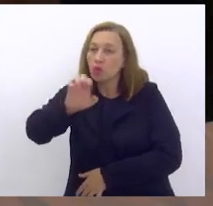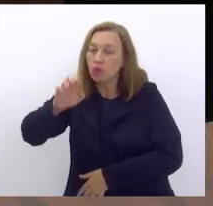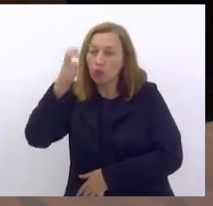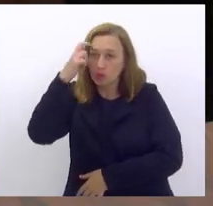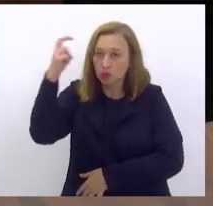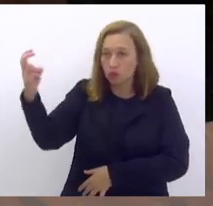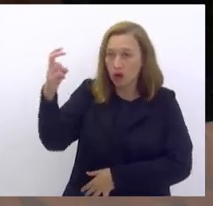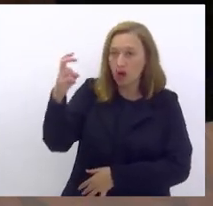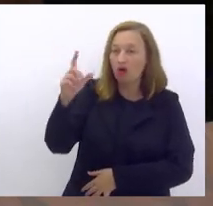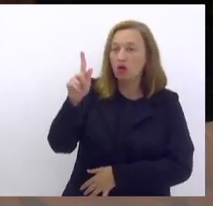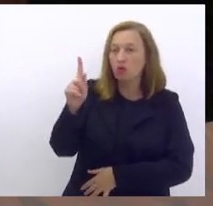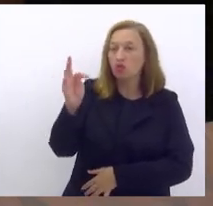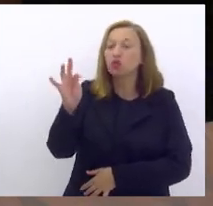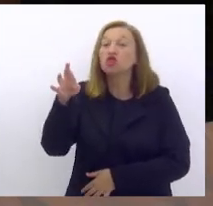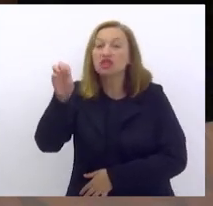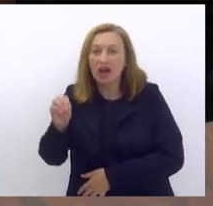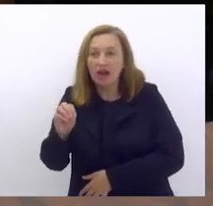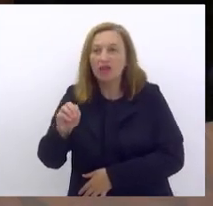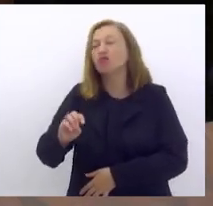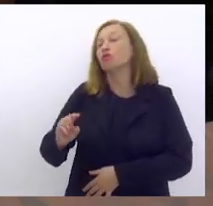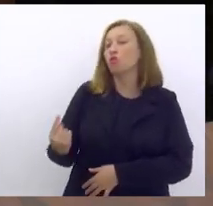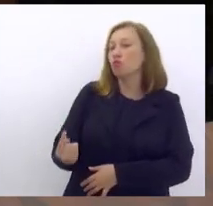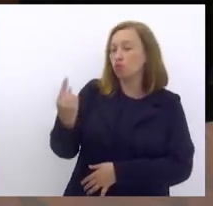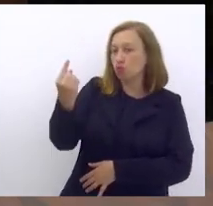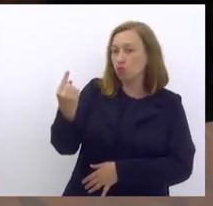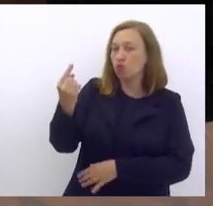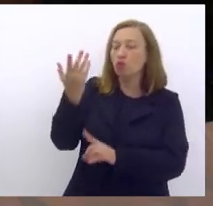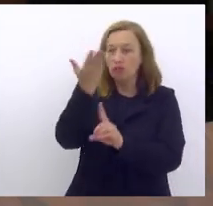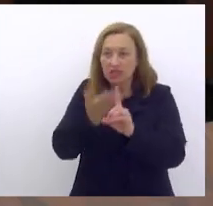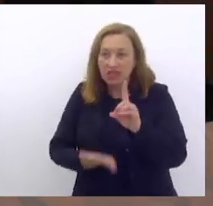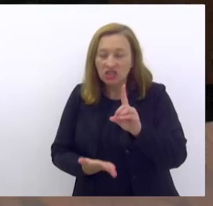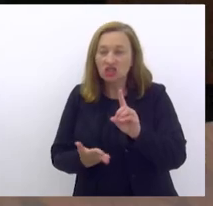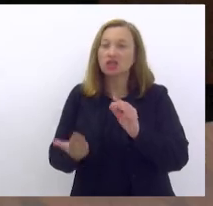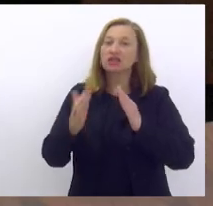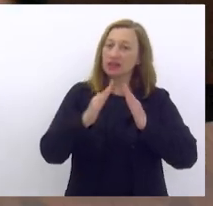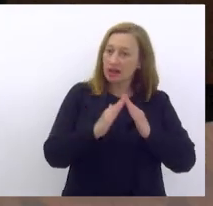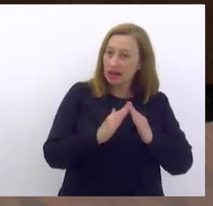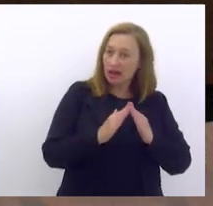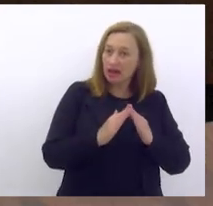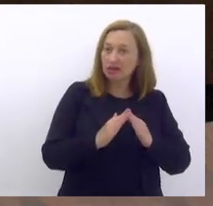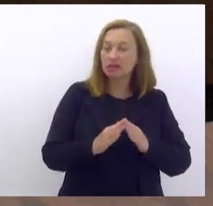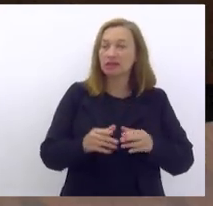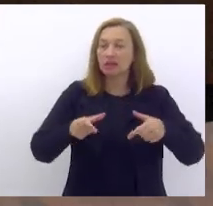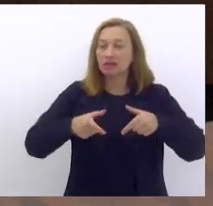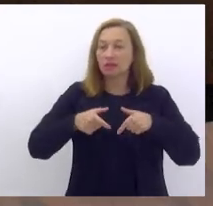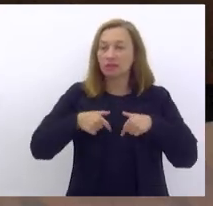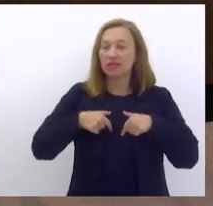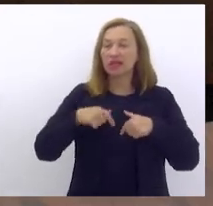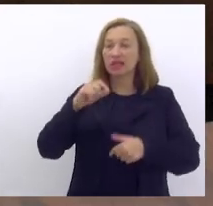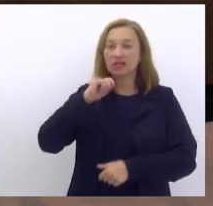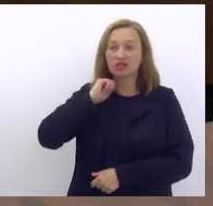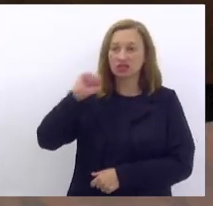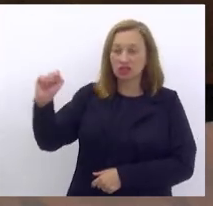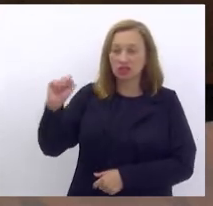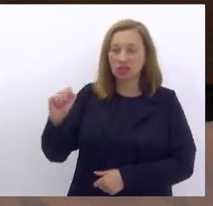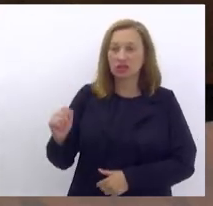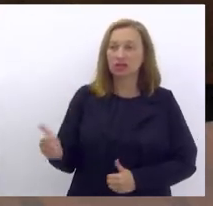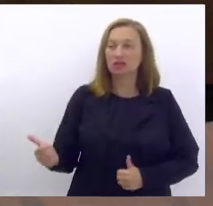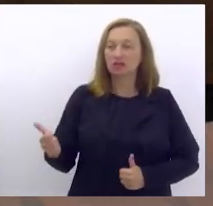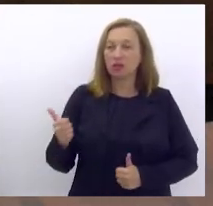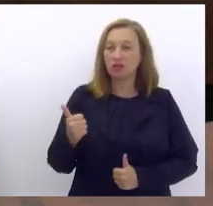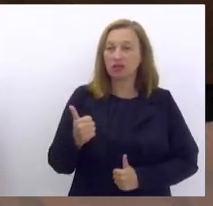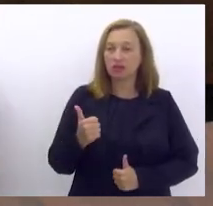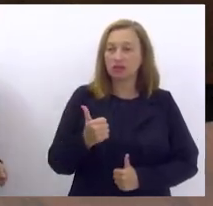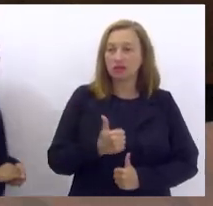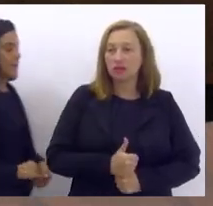do reconhecimento fotográfico, foi um dos homenageados aqui dessa casa pela medalha Tiradentes. Gustavo passou mais de